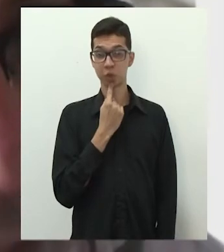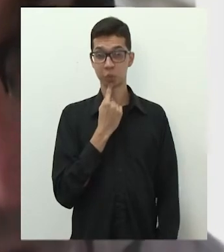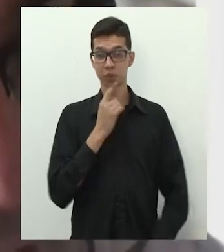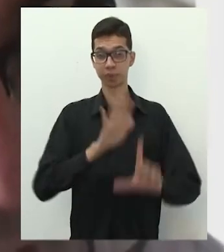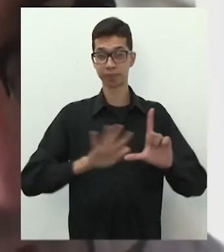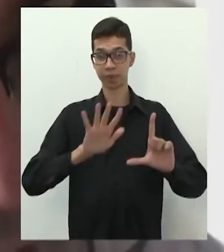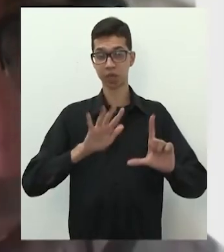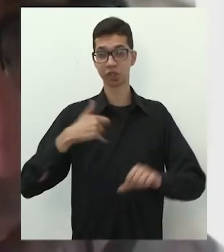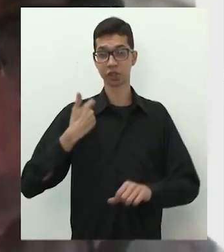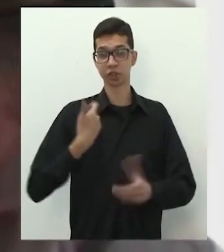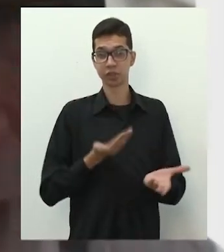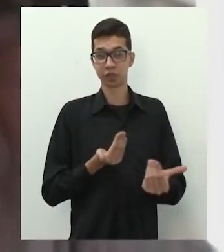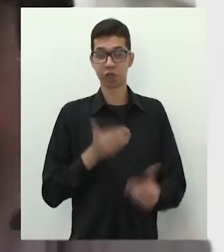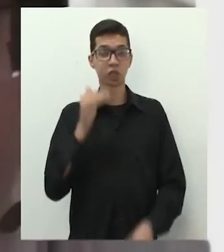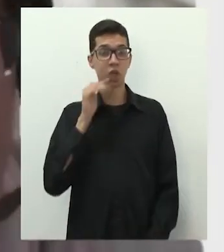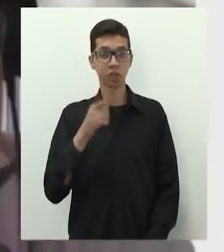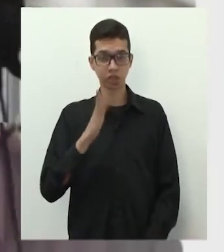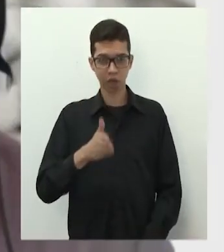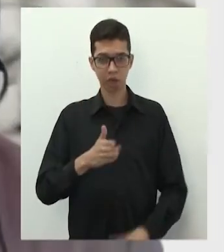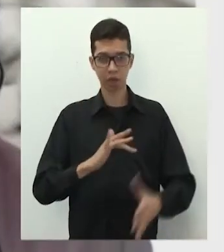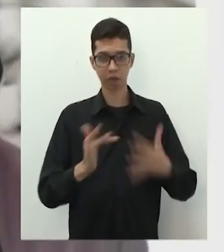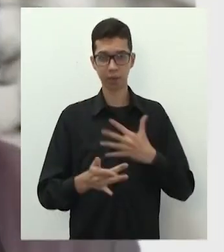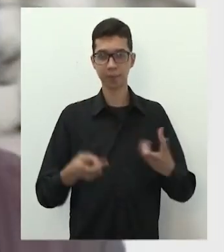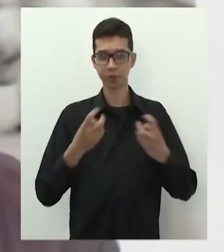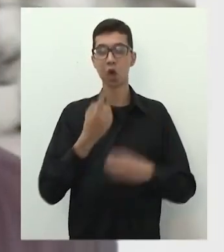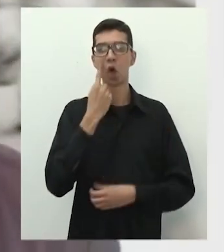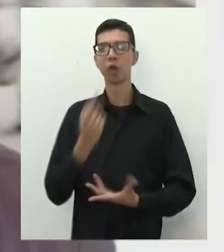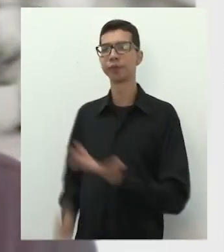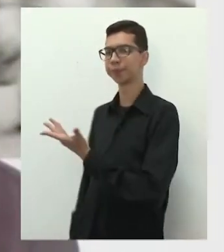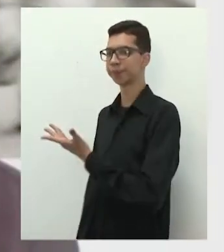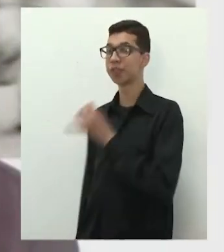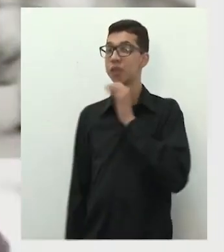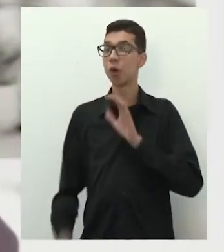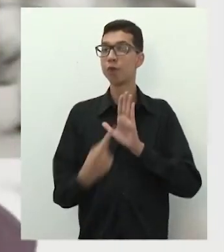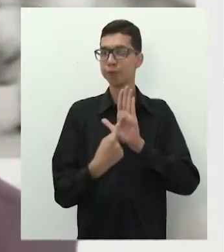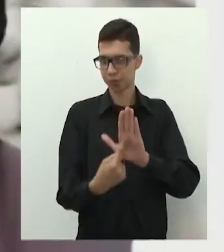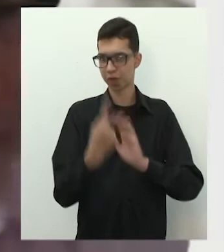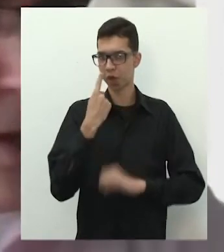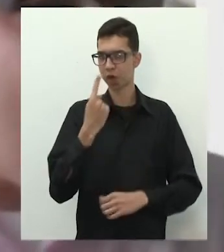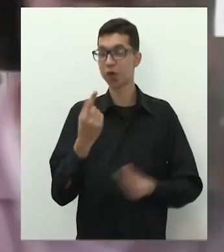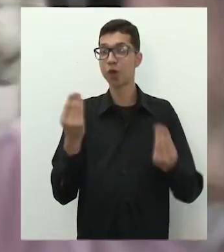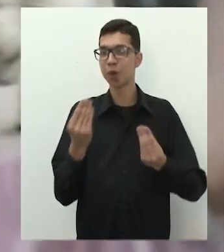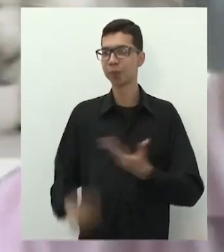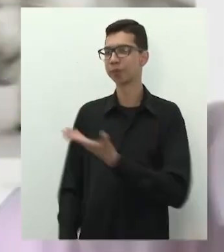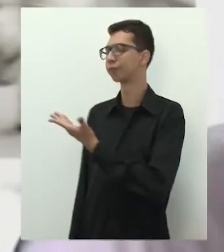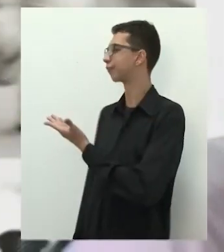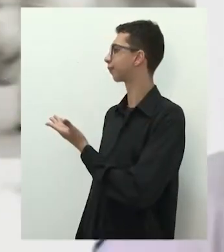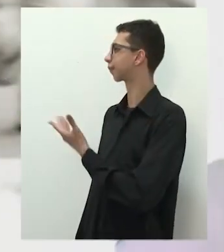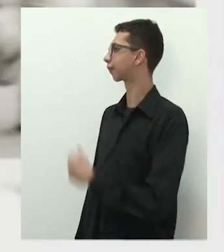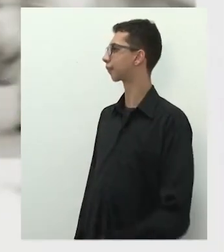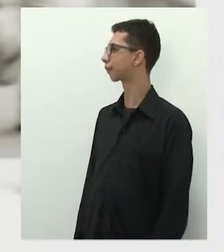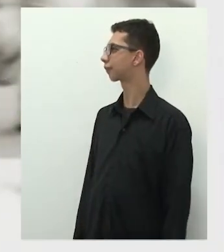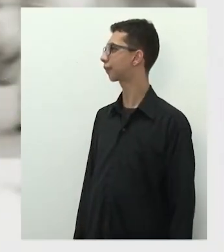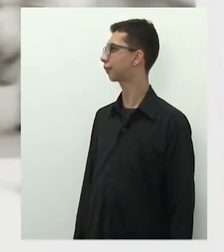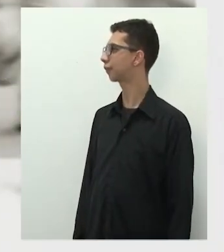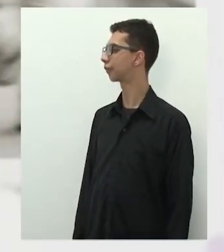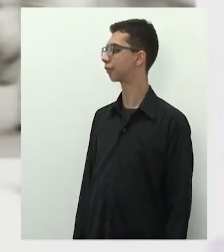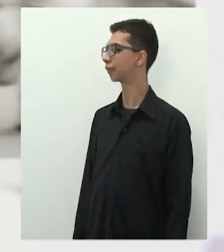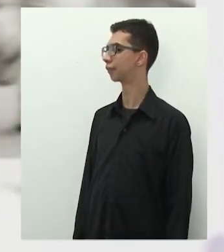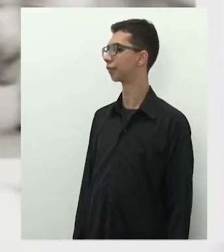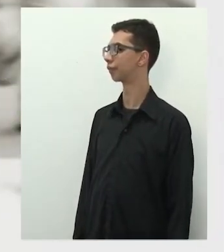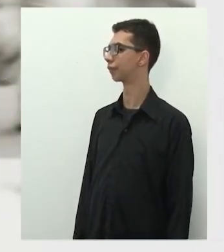perguntar se essa própria questão de maquiagem. Veja, há um sentido em rede social ser acima de 12, 13 anos. Há um sentido